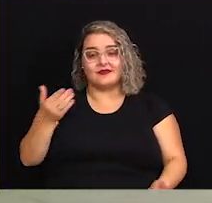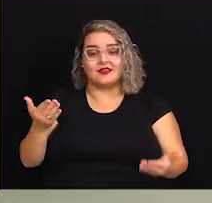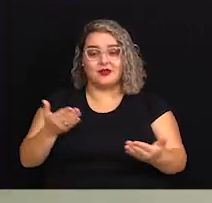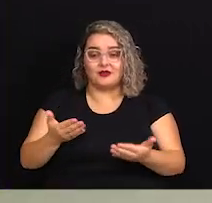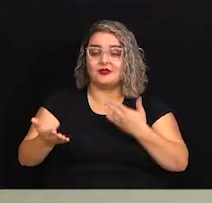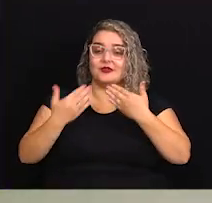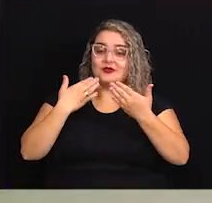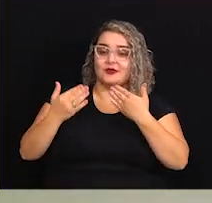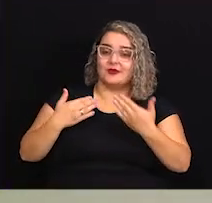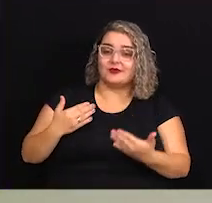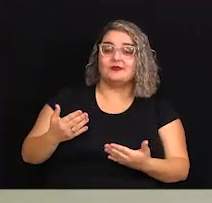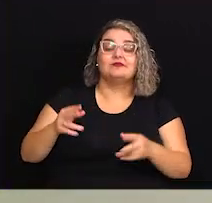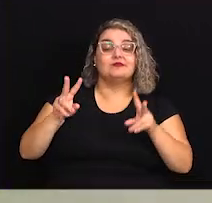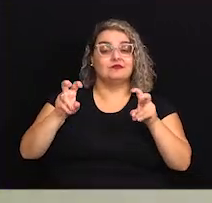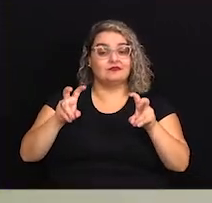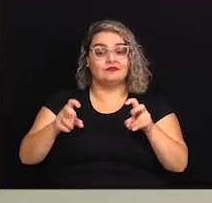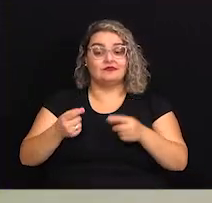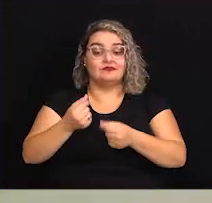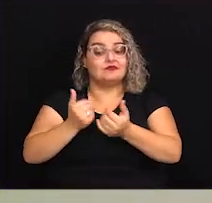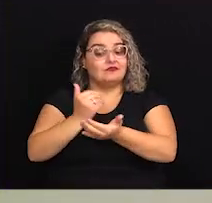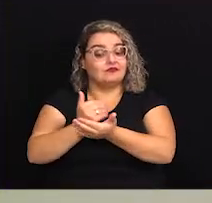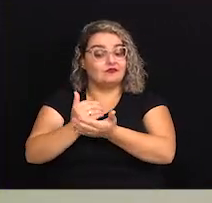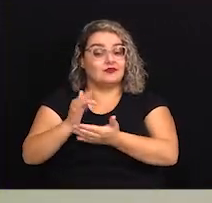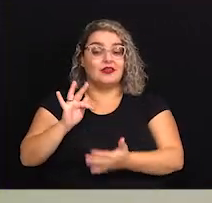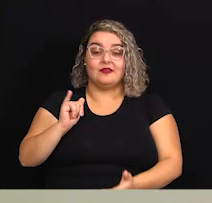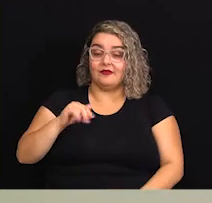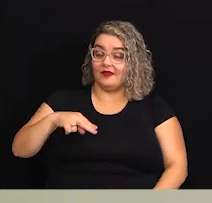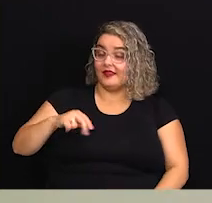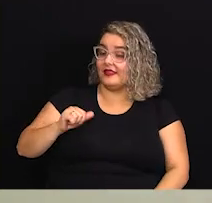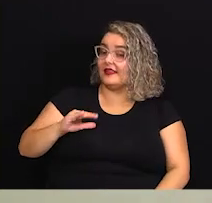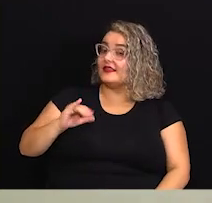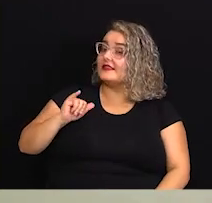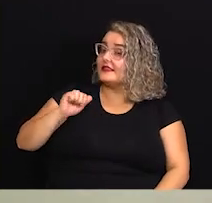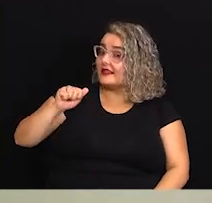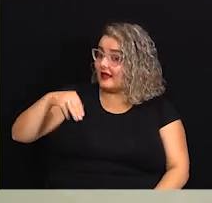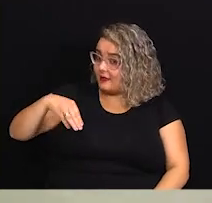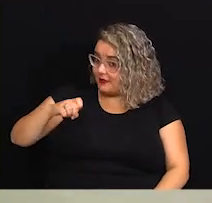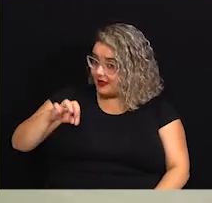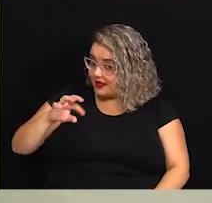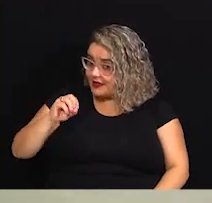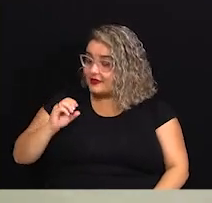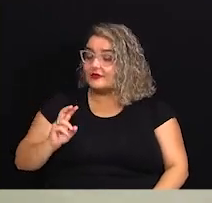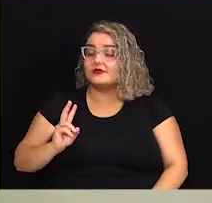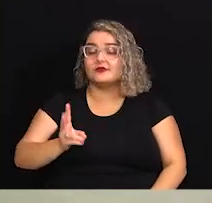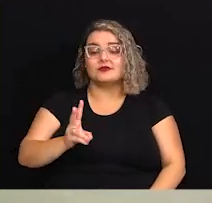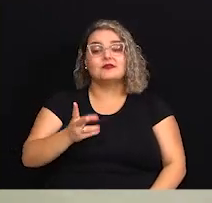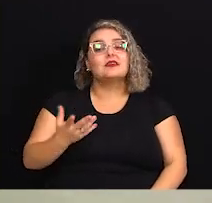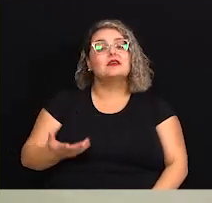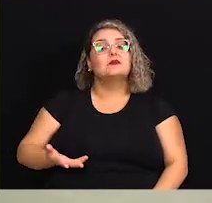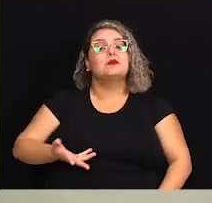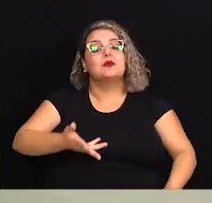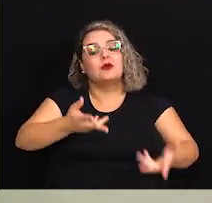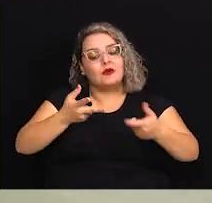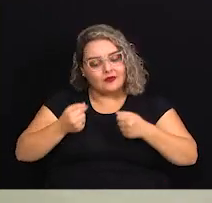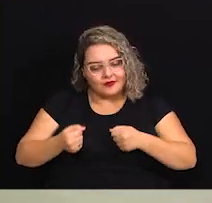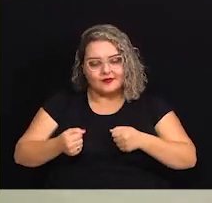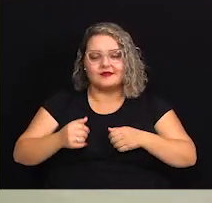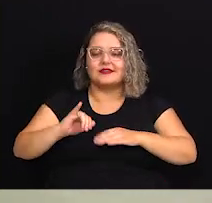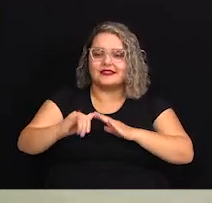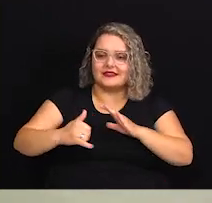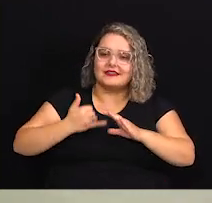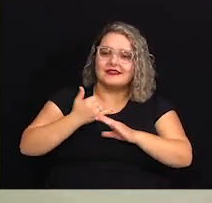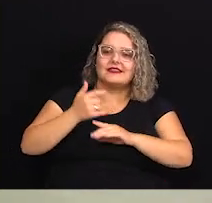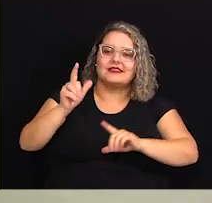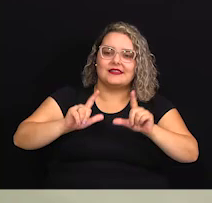Lápis. Hoje nós conversamos sobre empréstimos e financiamentos. Eu sempre convido vocês a visitarem